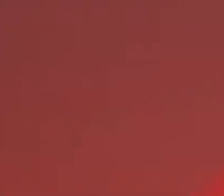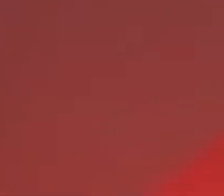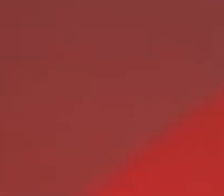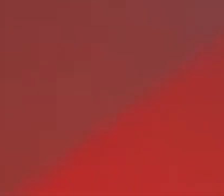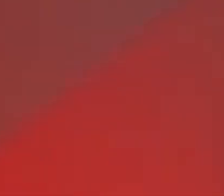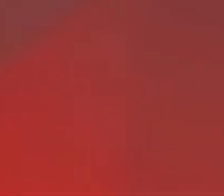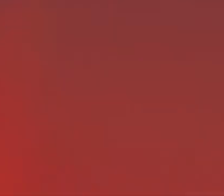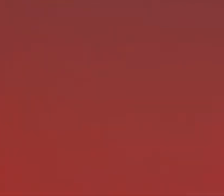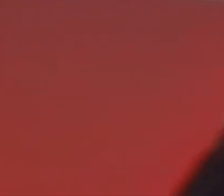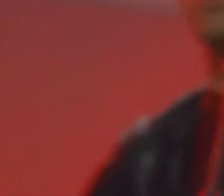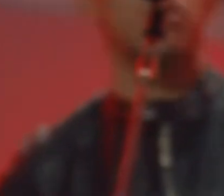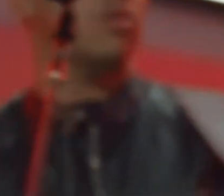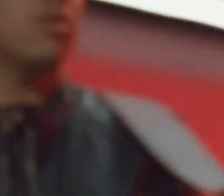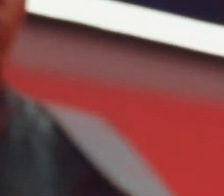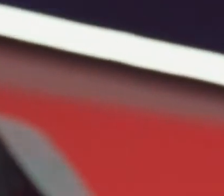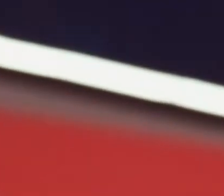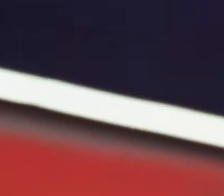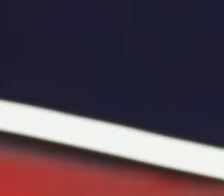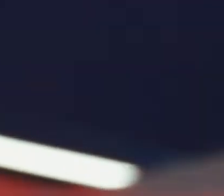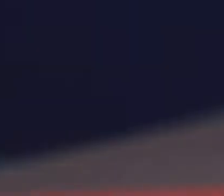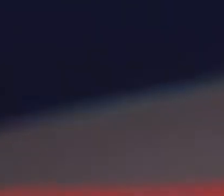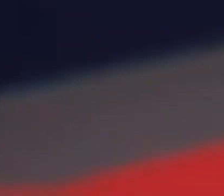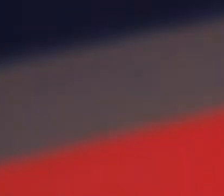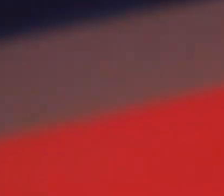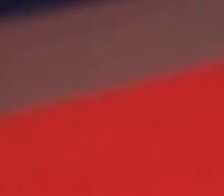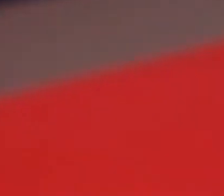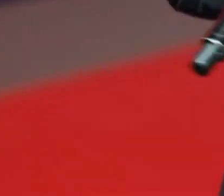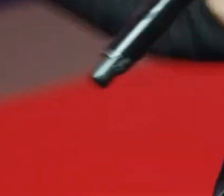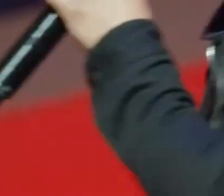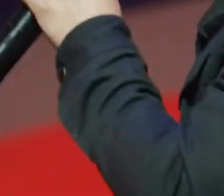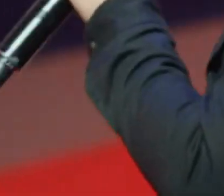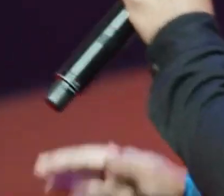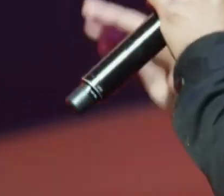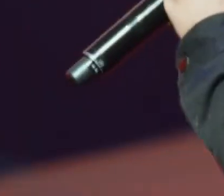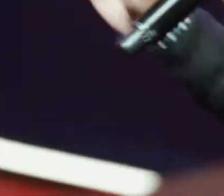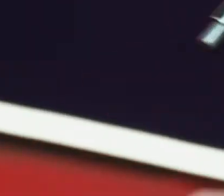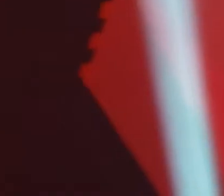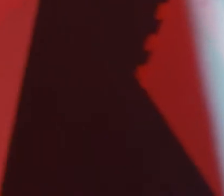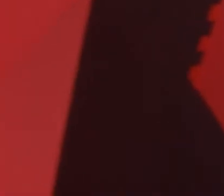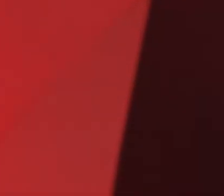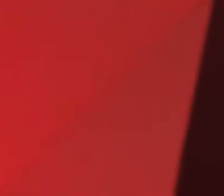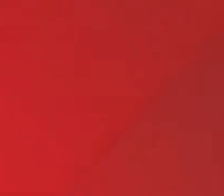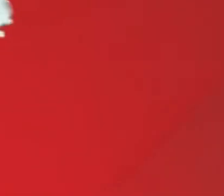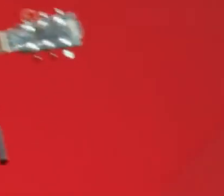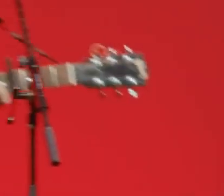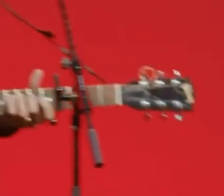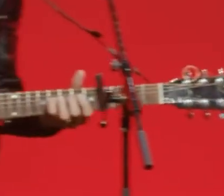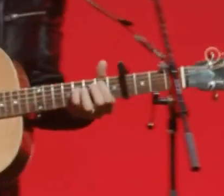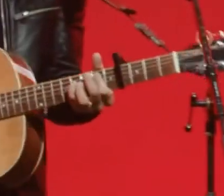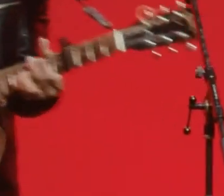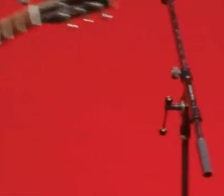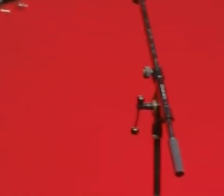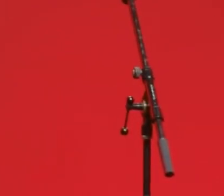amém? Pai, em nome de Jesus, nós entregamos a vida do Casa, nós entregamos tudo o que vai acontecer aqui, Pai. As pessoas que estão aqui, as famílias que estão